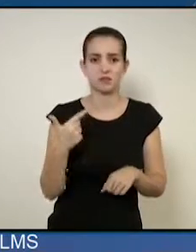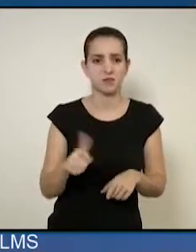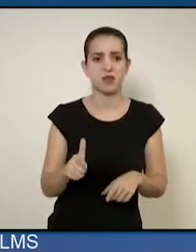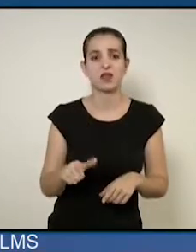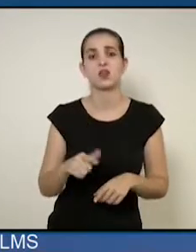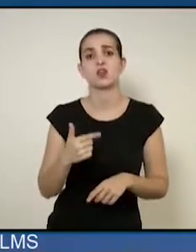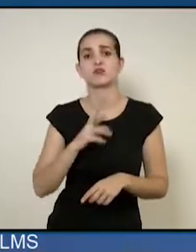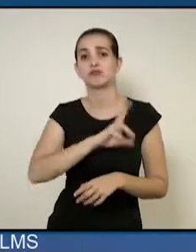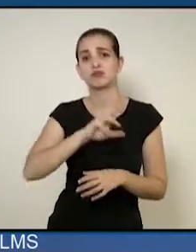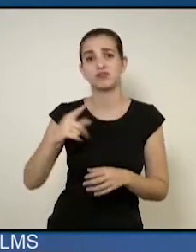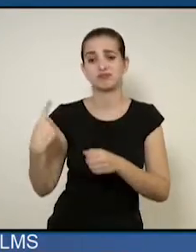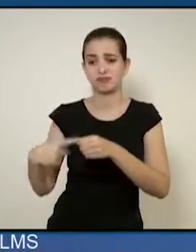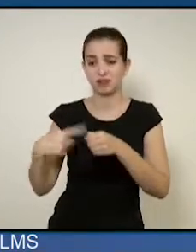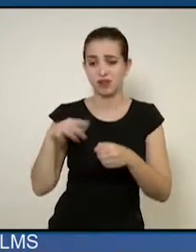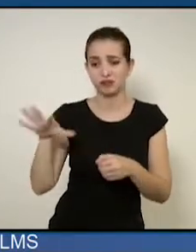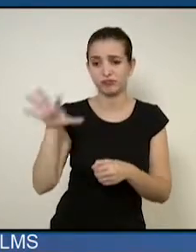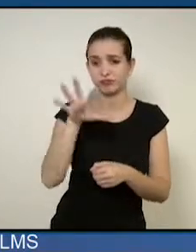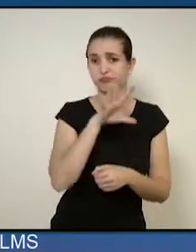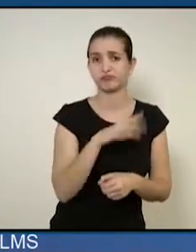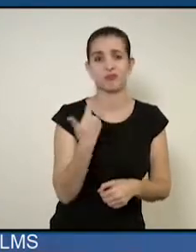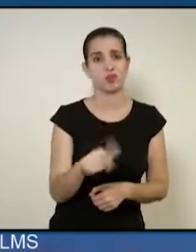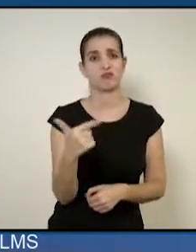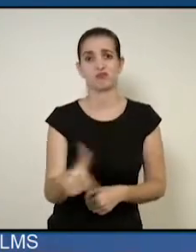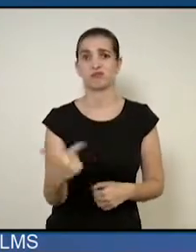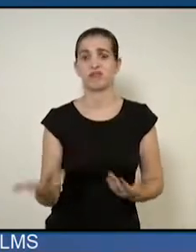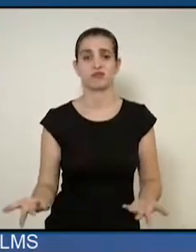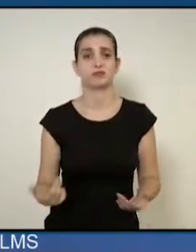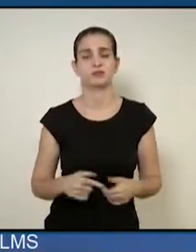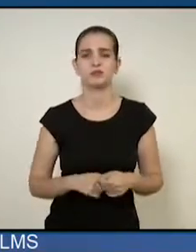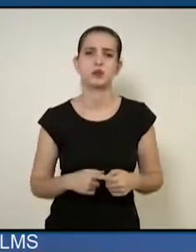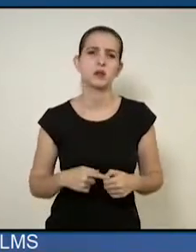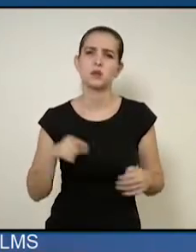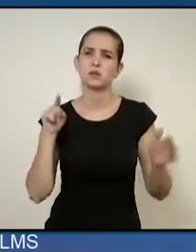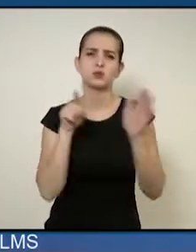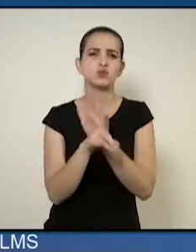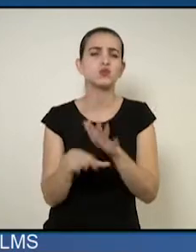também. Então, assim, qual que são esses cálculos que levam